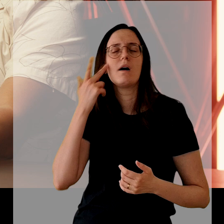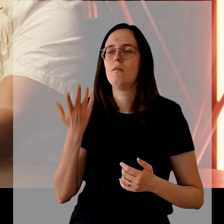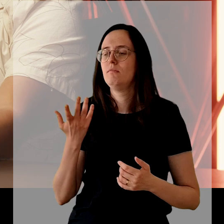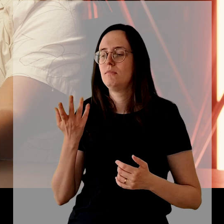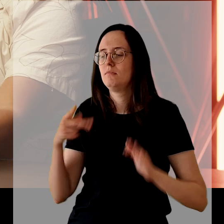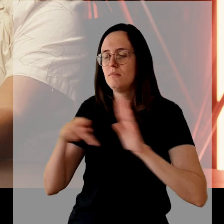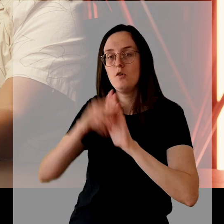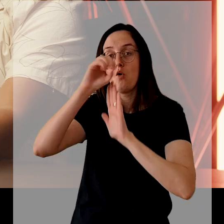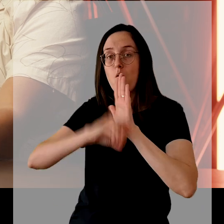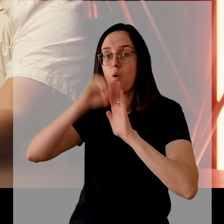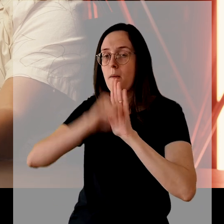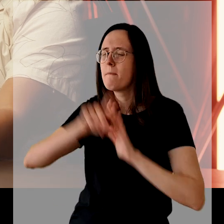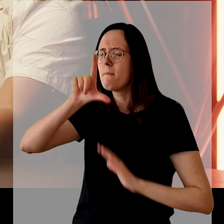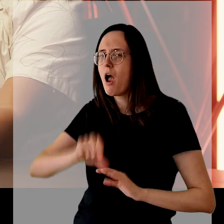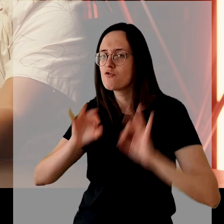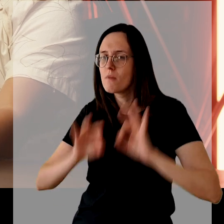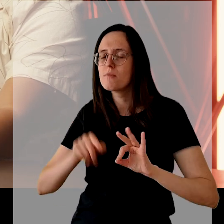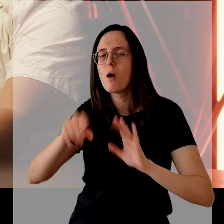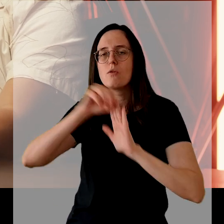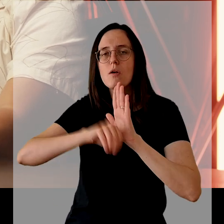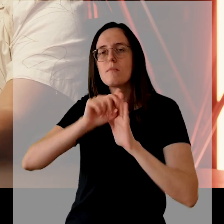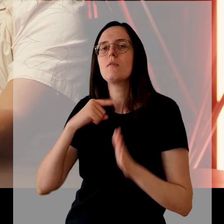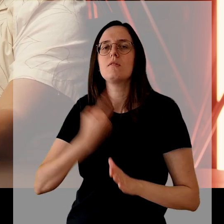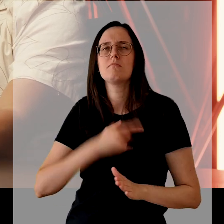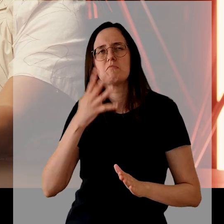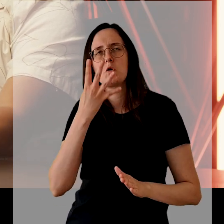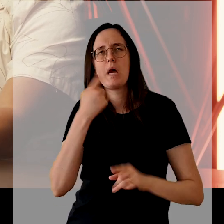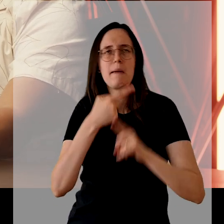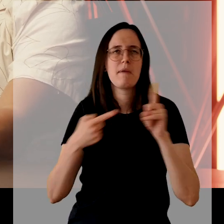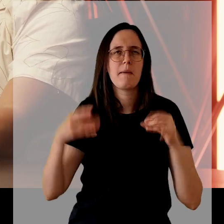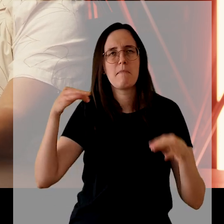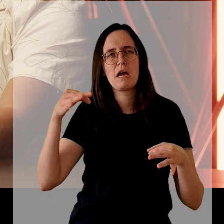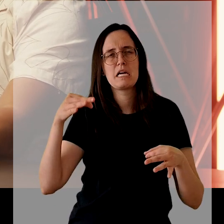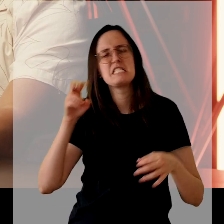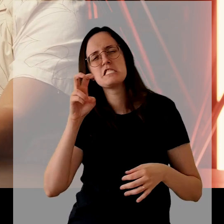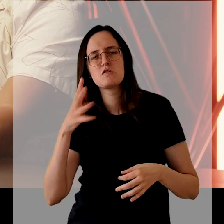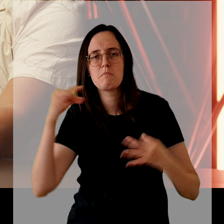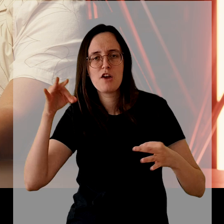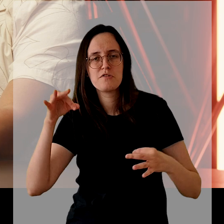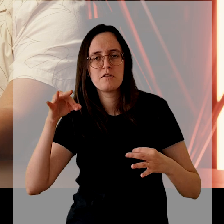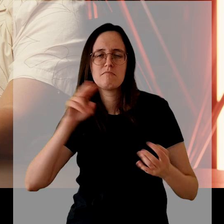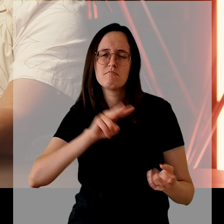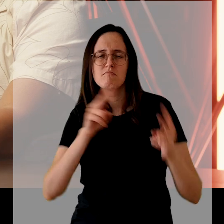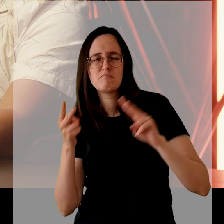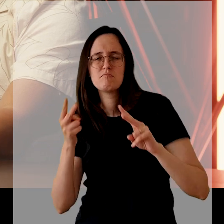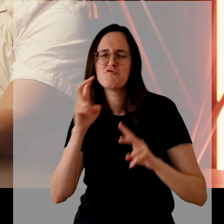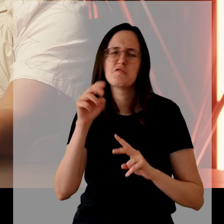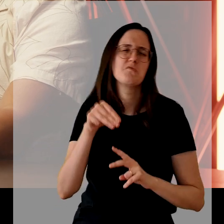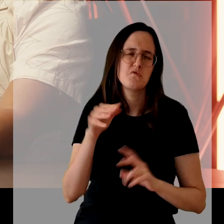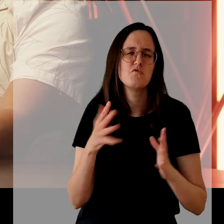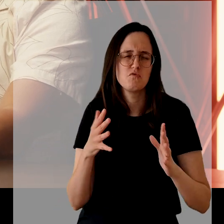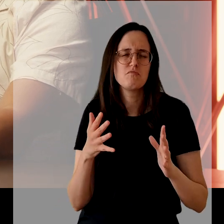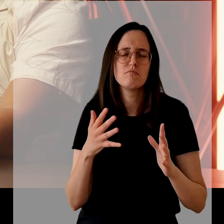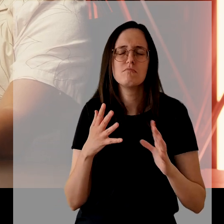normal, de orçamento baixo, de baixo orçamento, a gente faz 4,5, 5. Assim, é a média que se faz, 4,5,